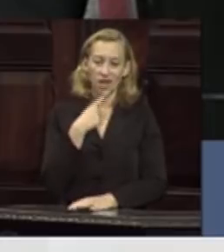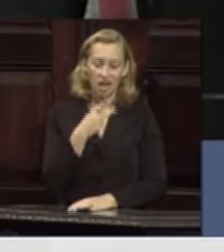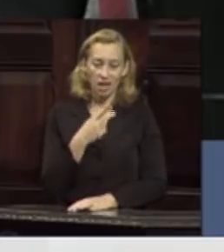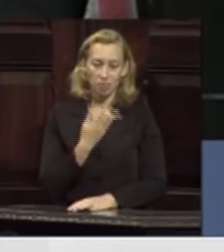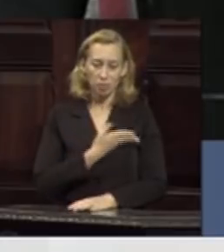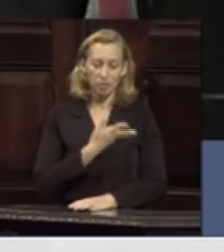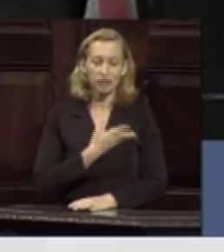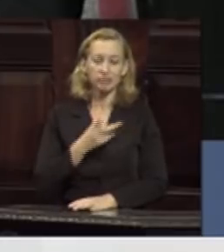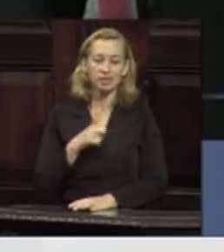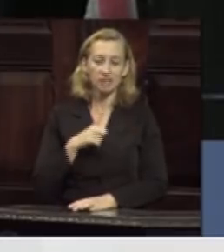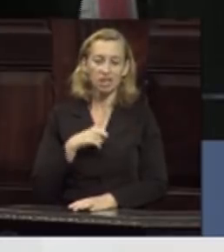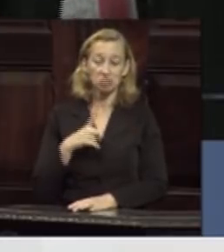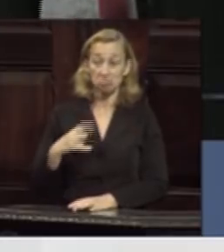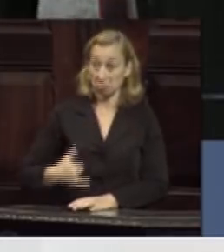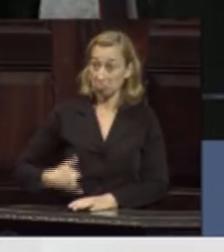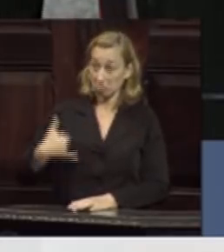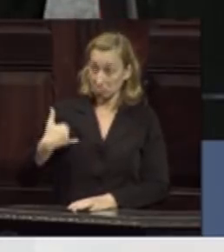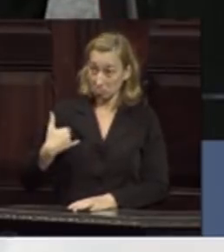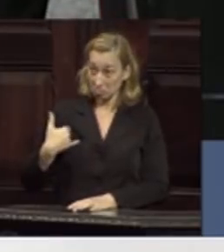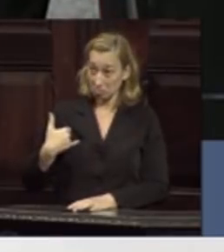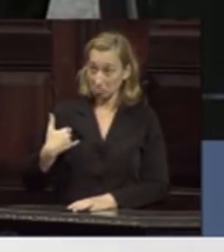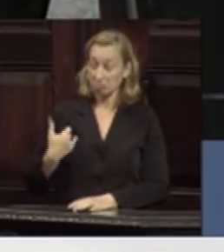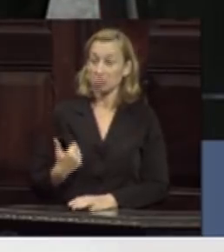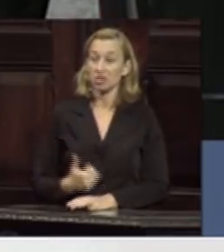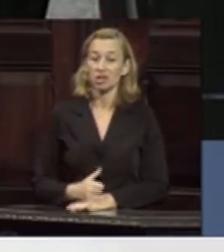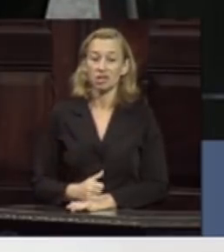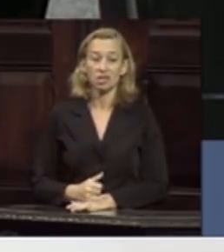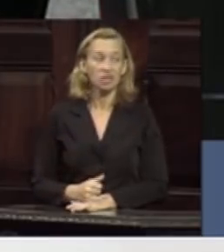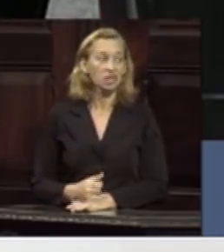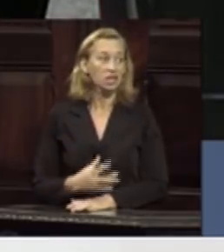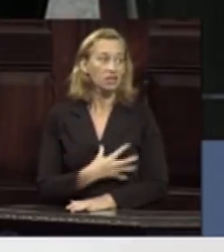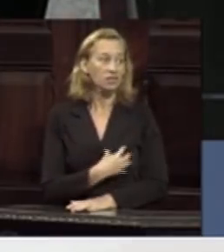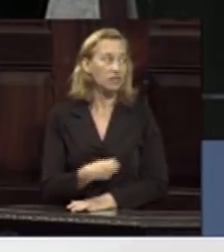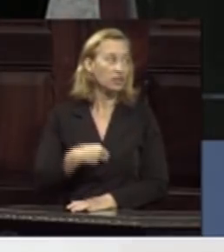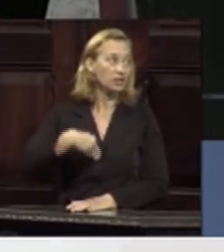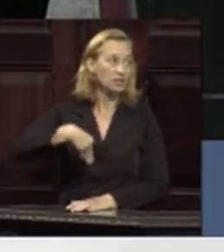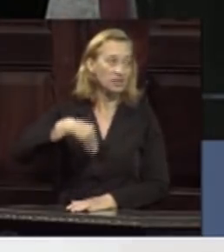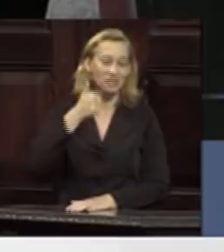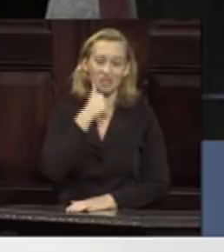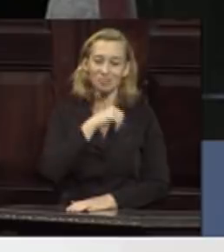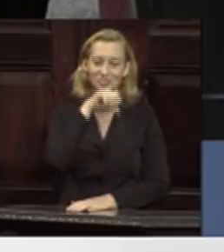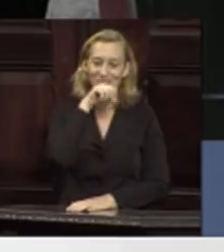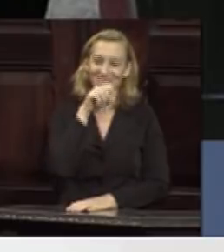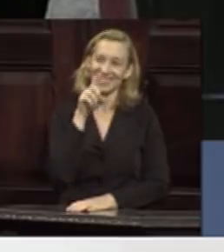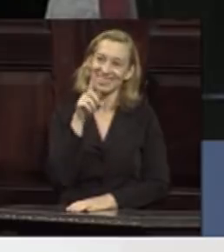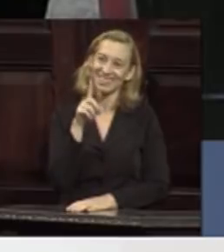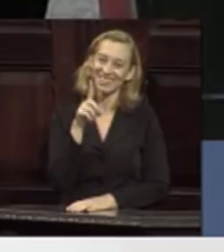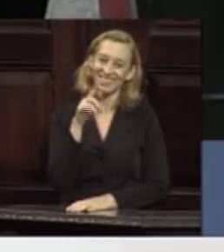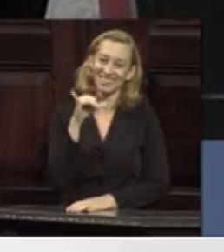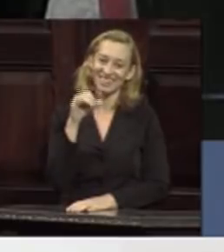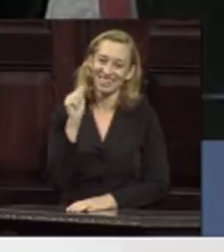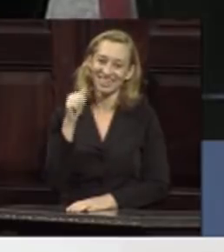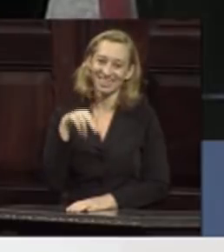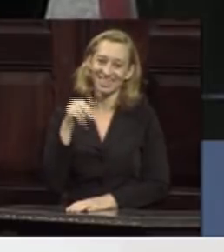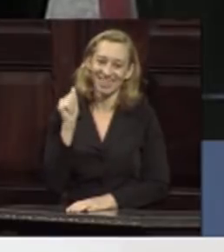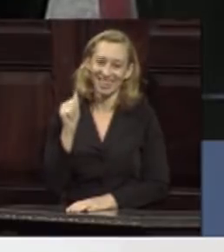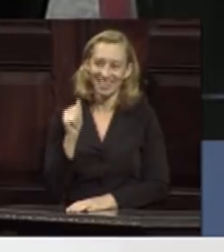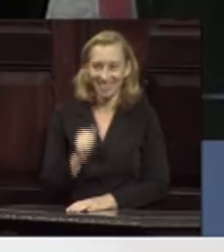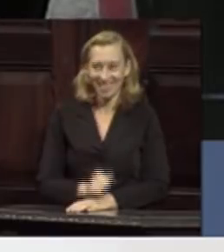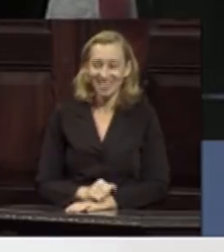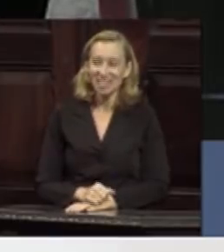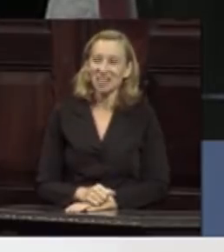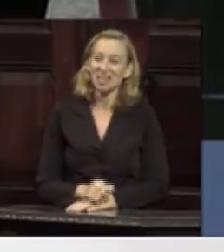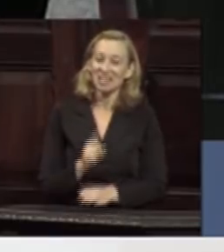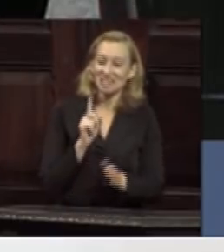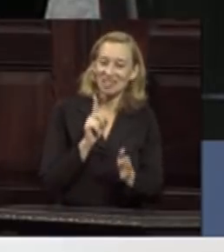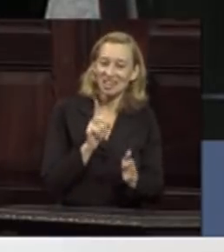orgulho de também ser filho de mãe de Ná. Só me dá orgulho. E o tamanho das perdas é